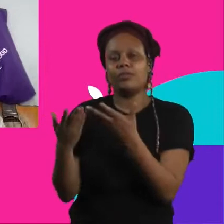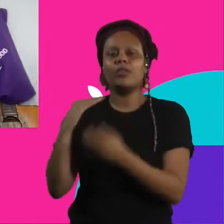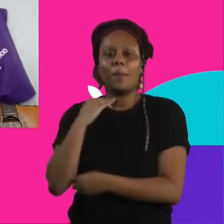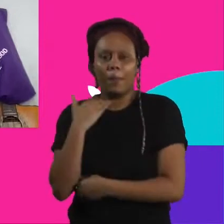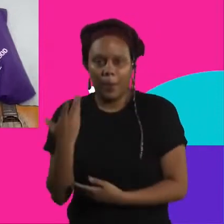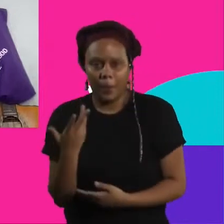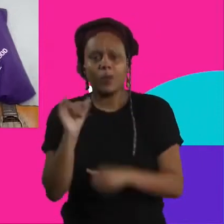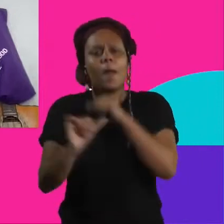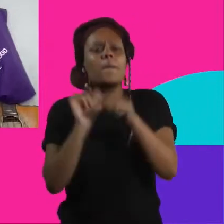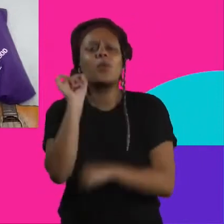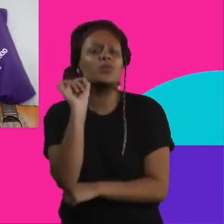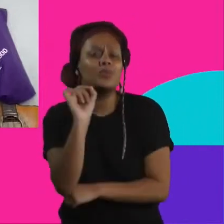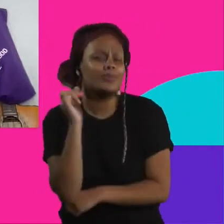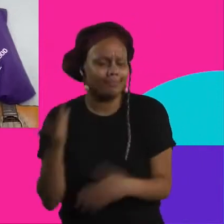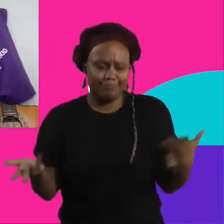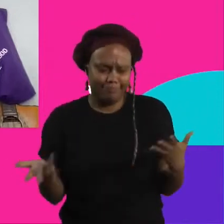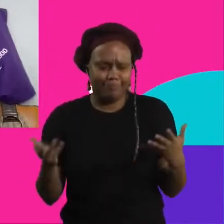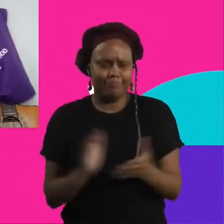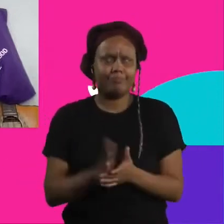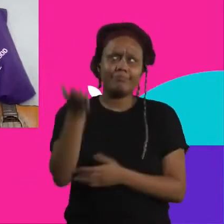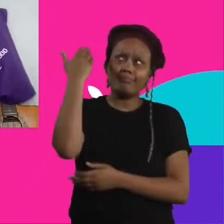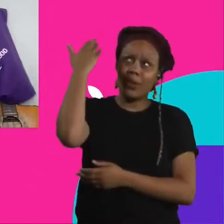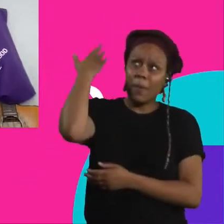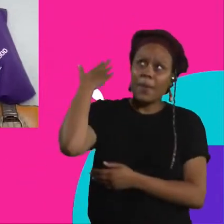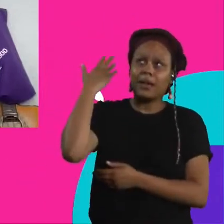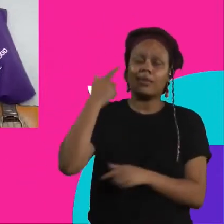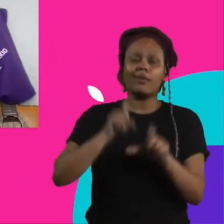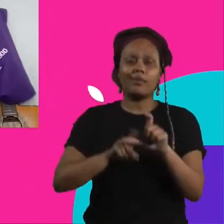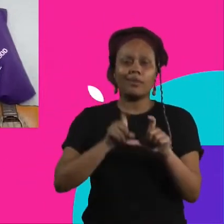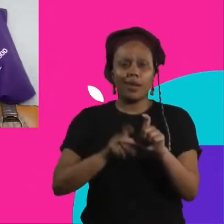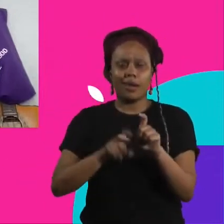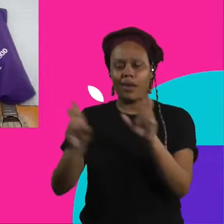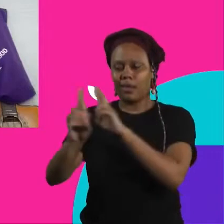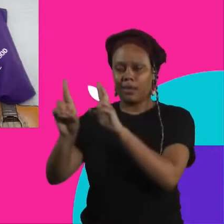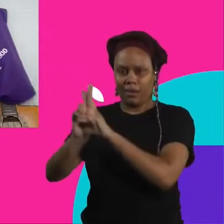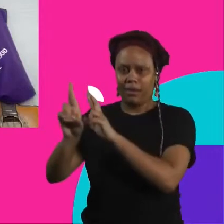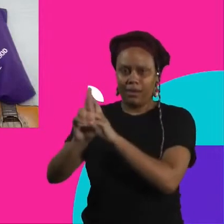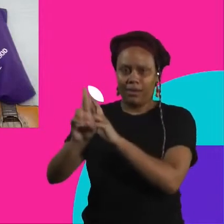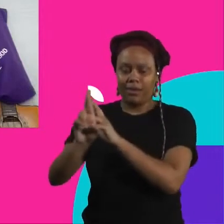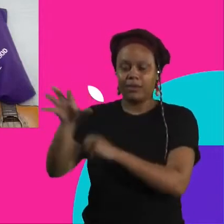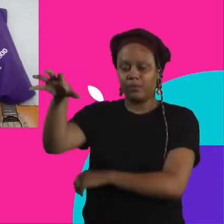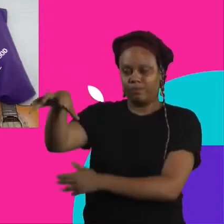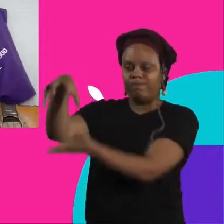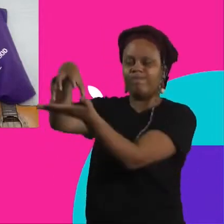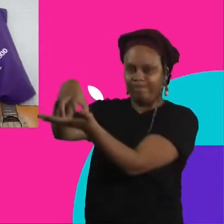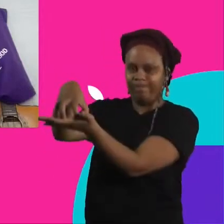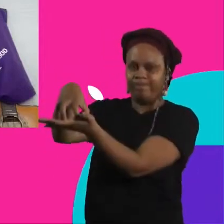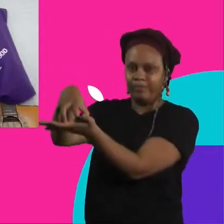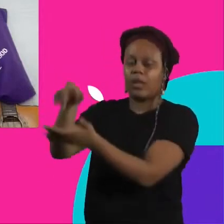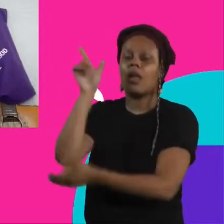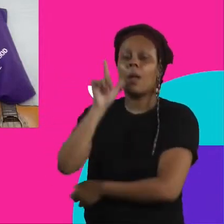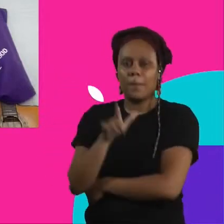coisa, porque se antes, né, você dependia de um relacionamento com uma determinada instituição para conquistar,